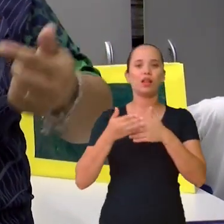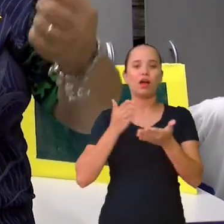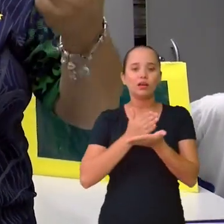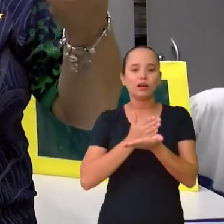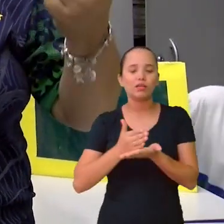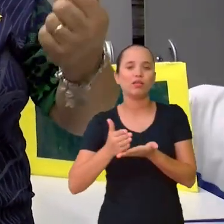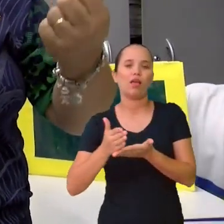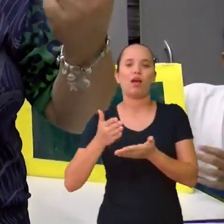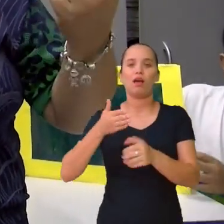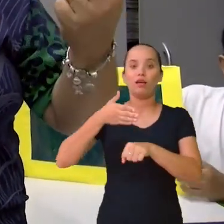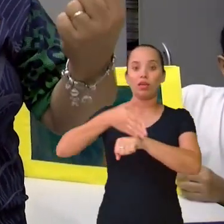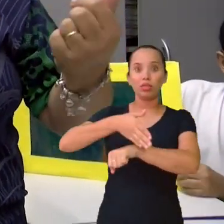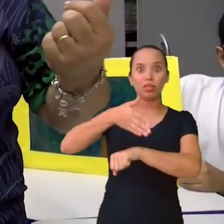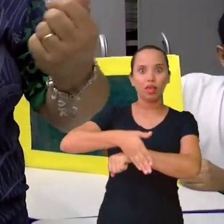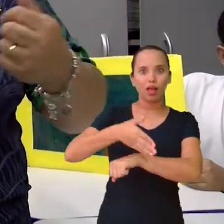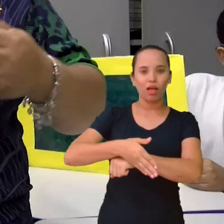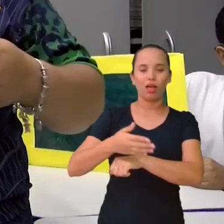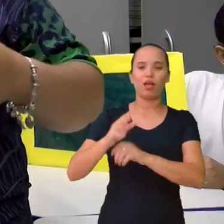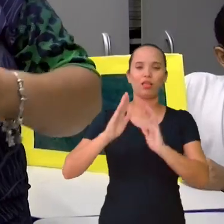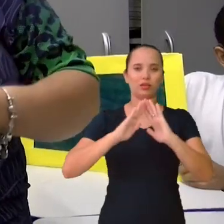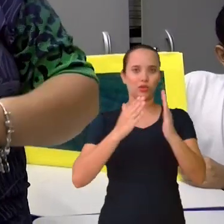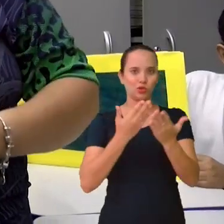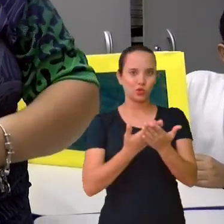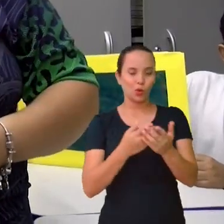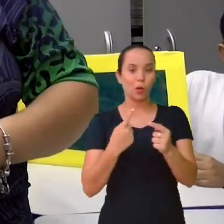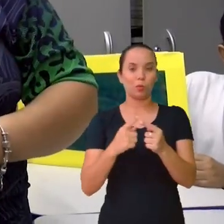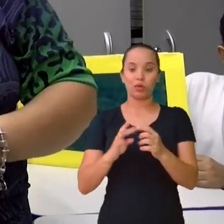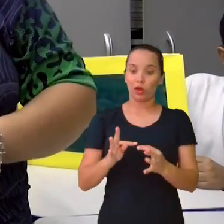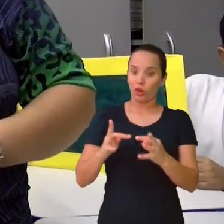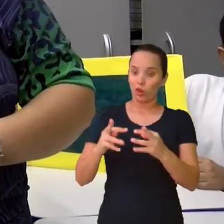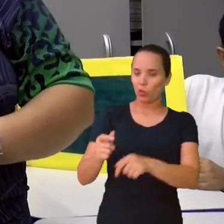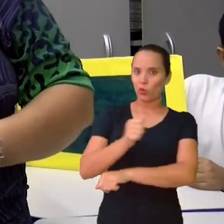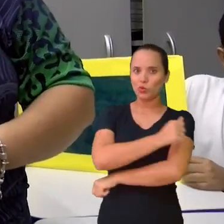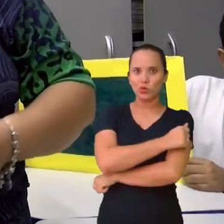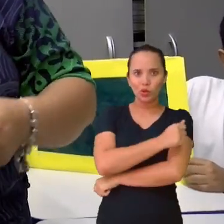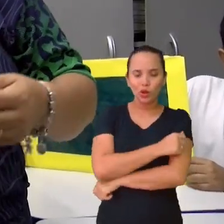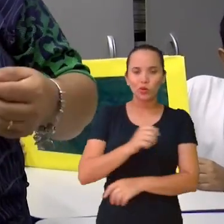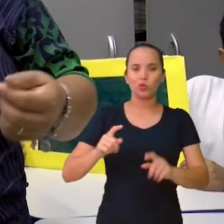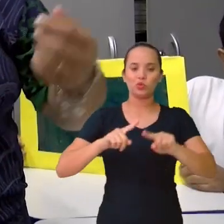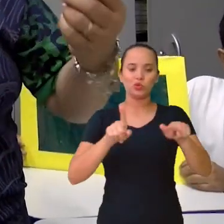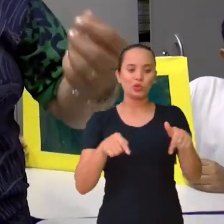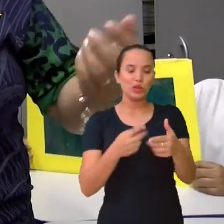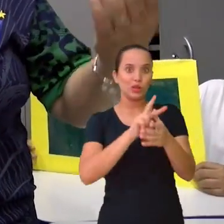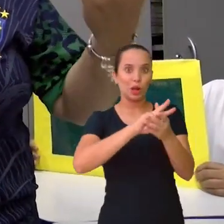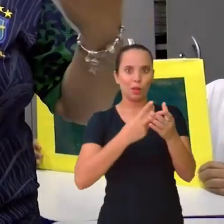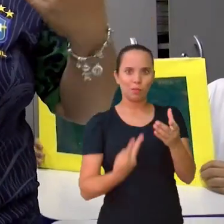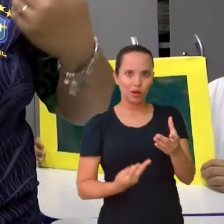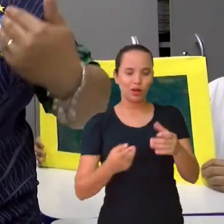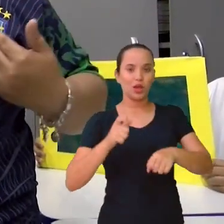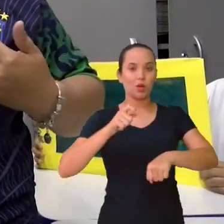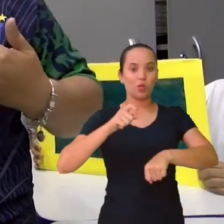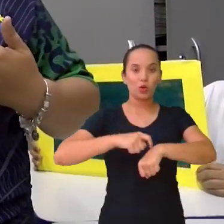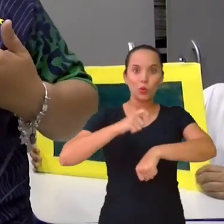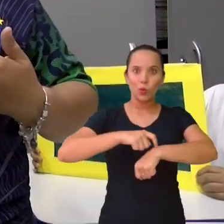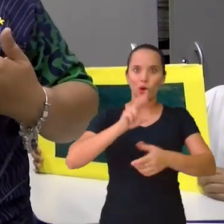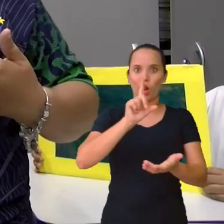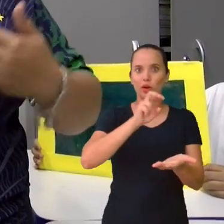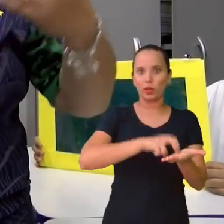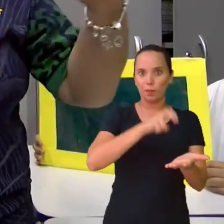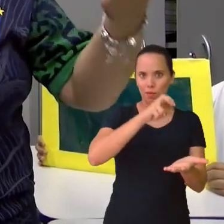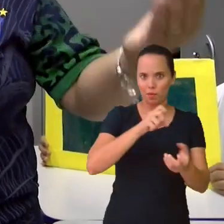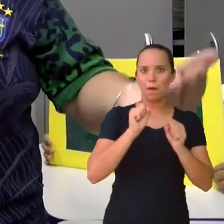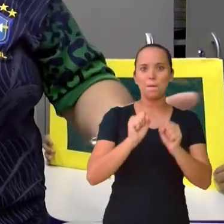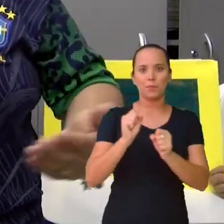onde tanto os alunos da turma bilíngue do horário da manhã puderam trazer os outros alunos da